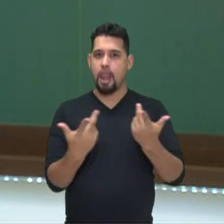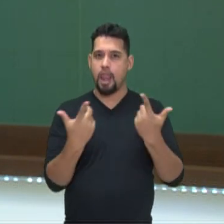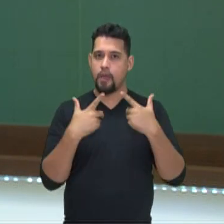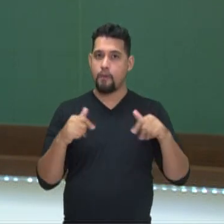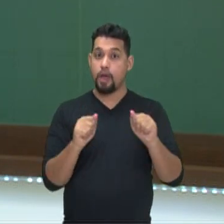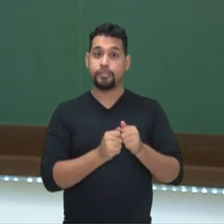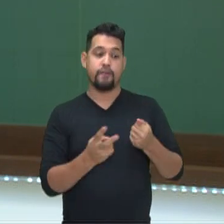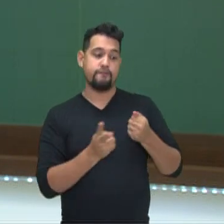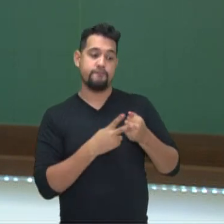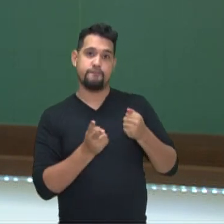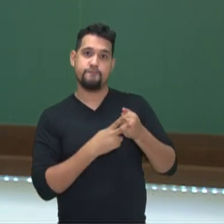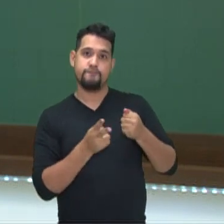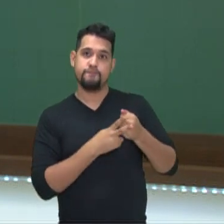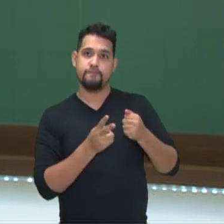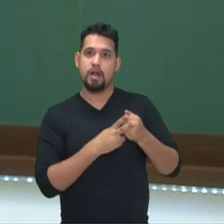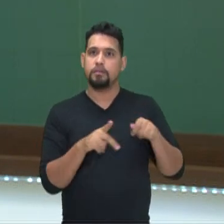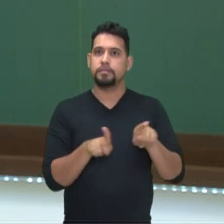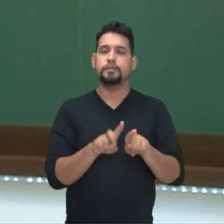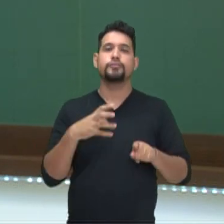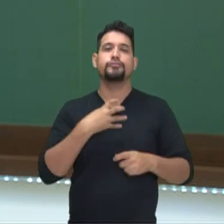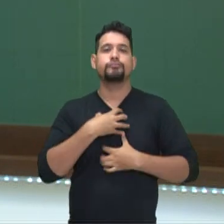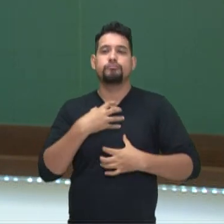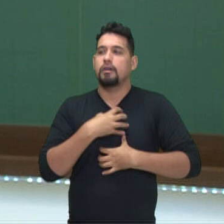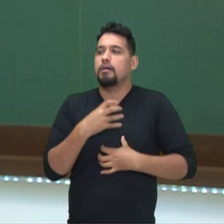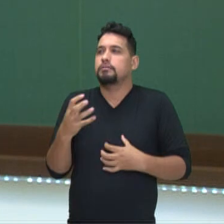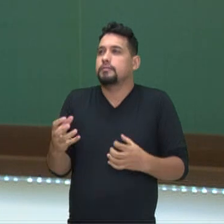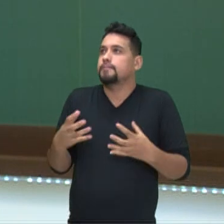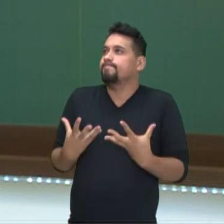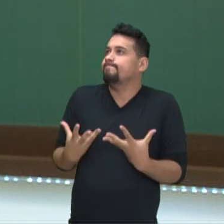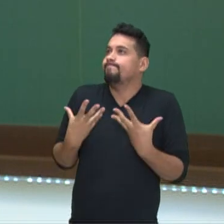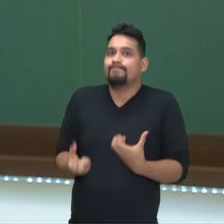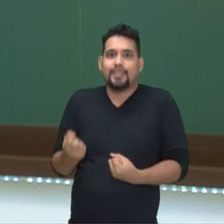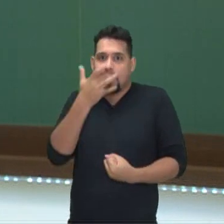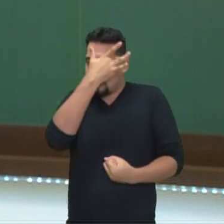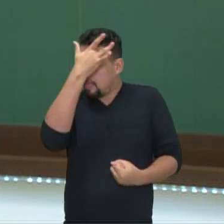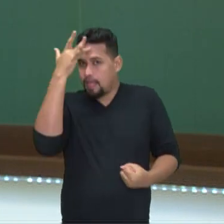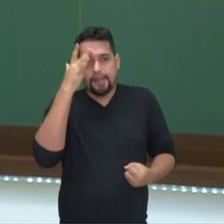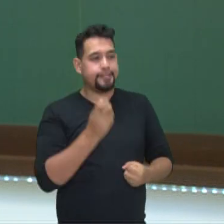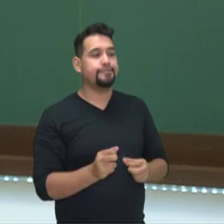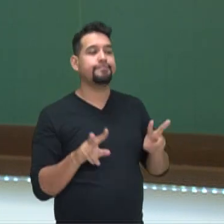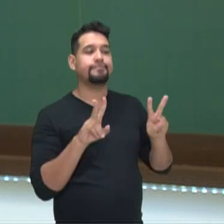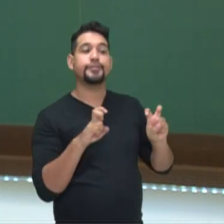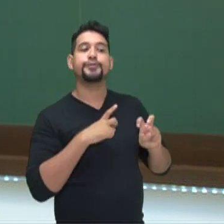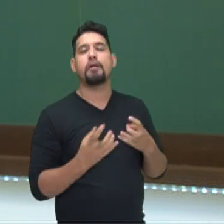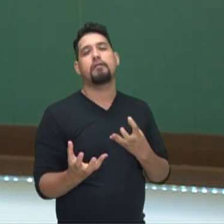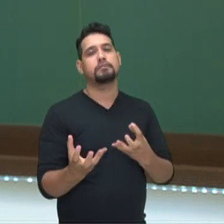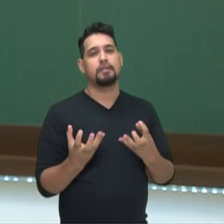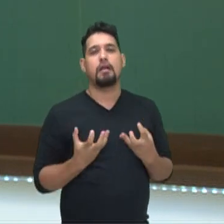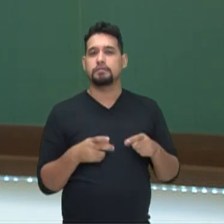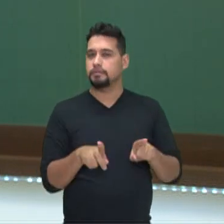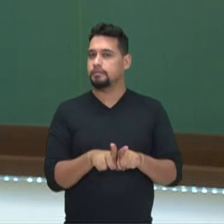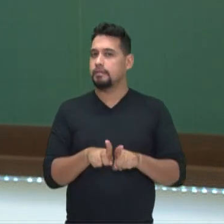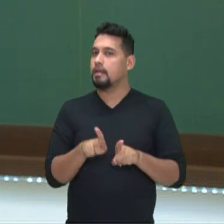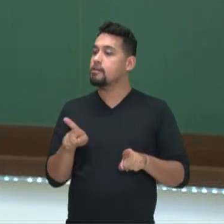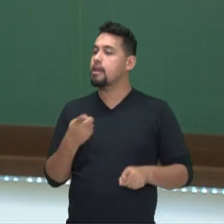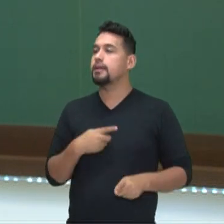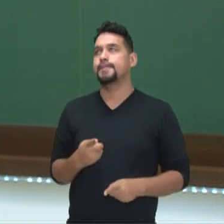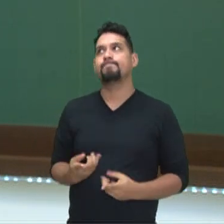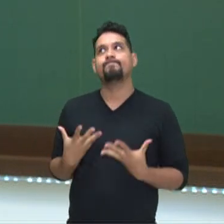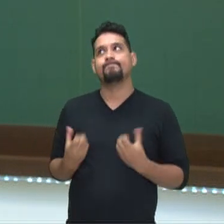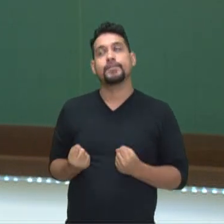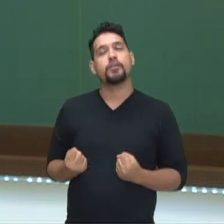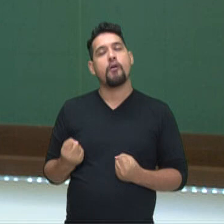linguagem verbal, de forma que eu convença o leitor a respeito daquilo que eu quero que ele se